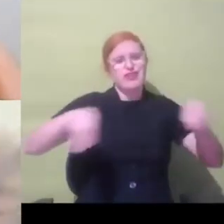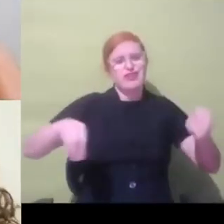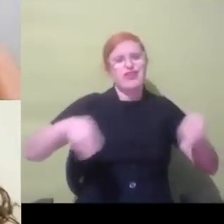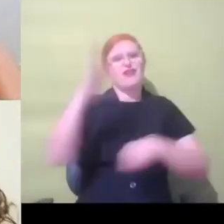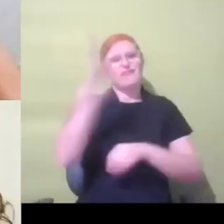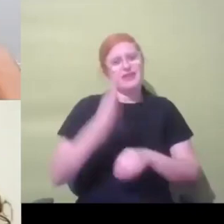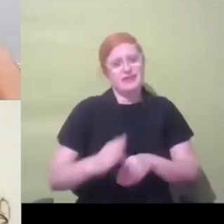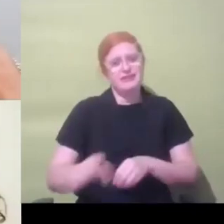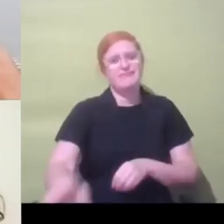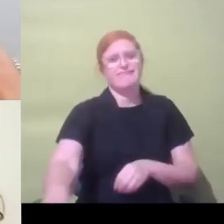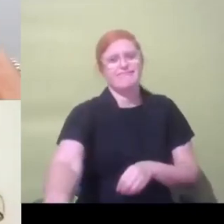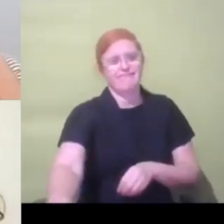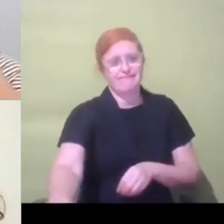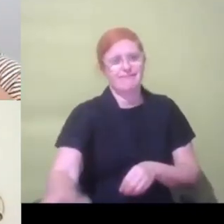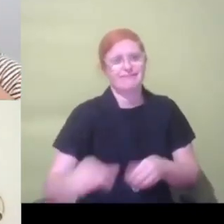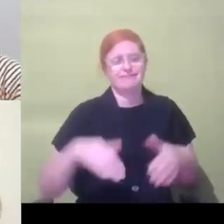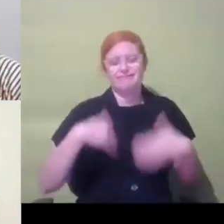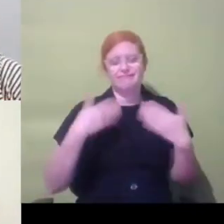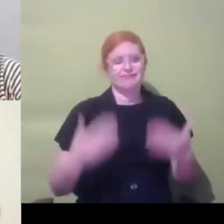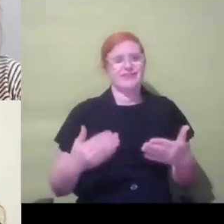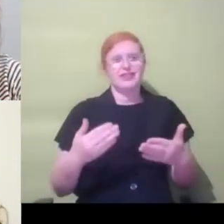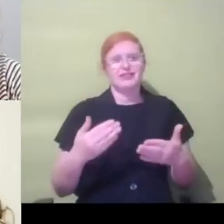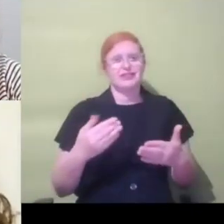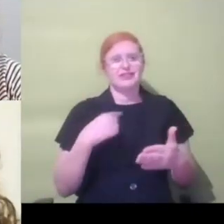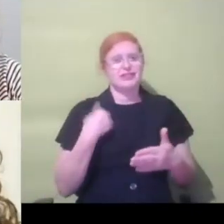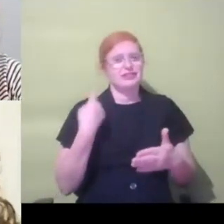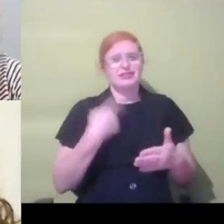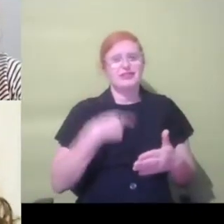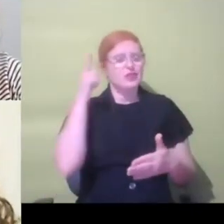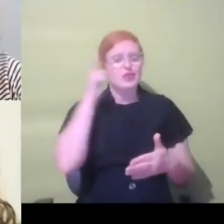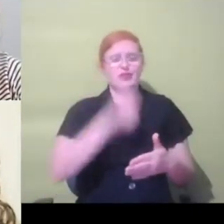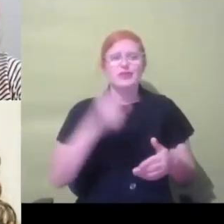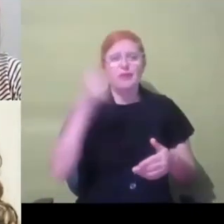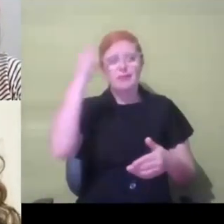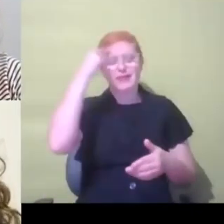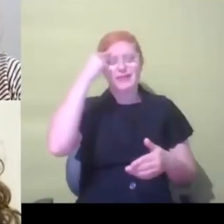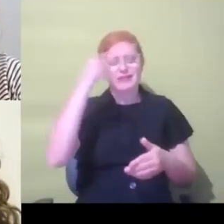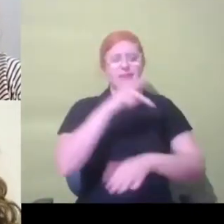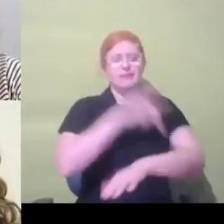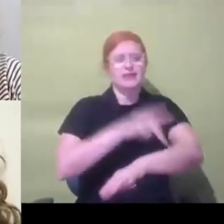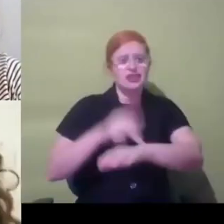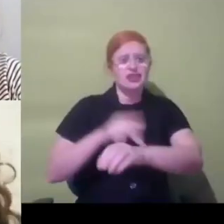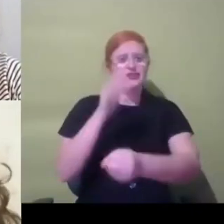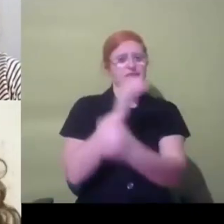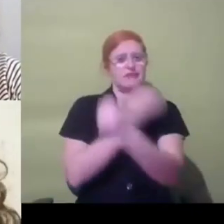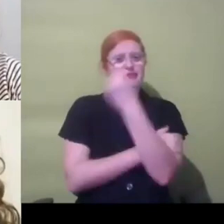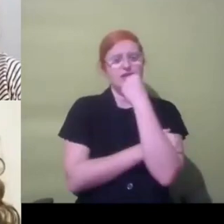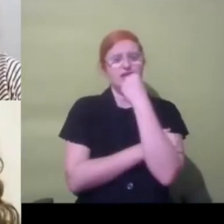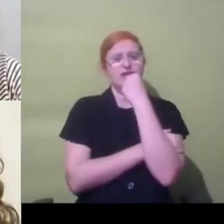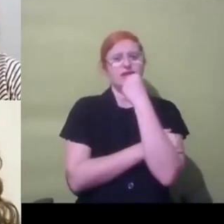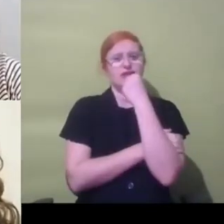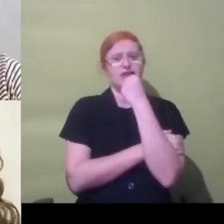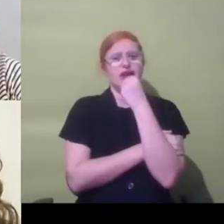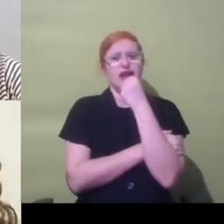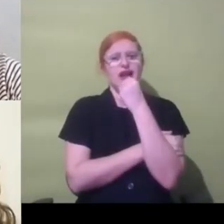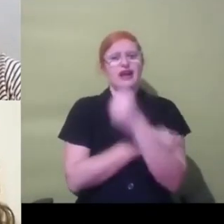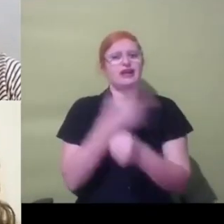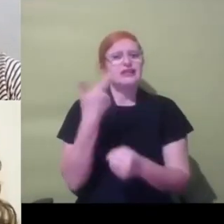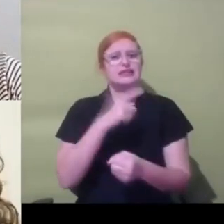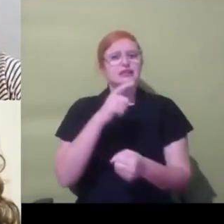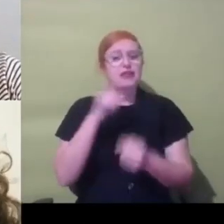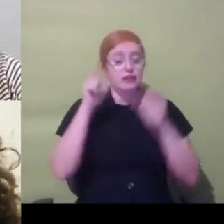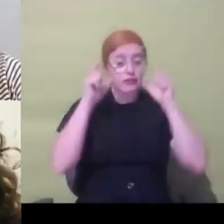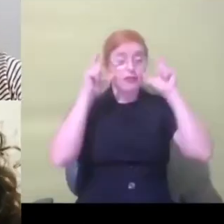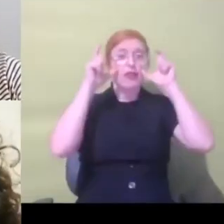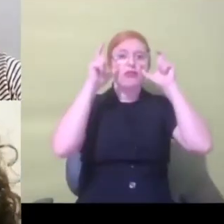dado que a gente não tem como pensar uma pedagogia feminista que não esteja atenta a essa diversidade, né? O